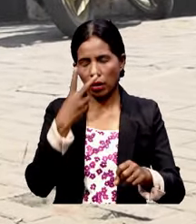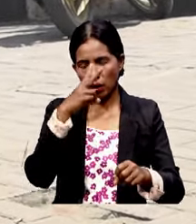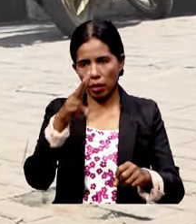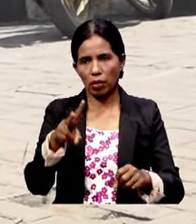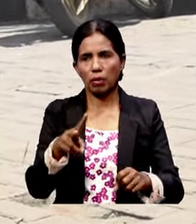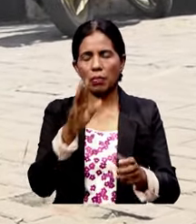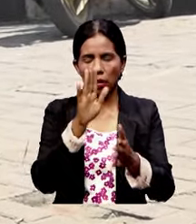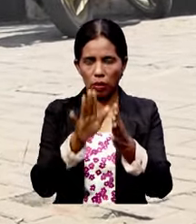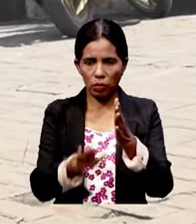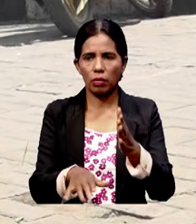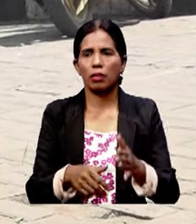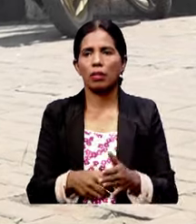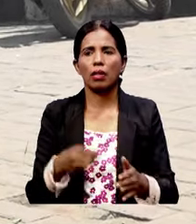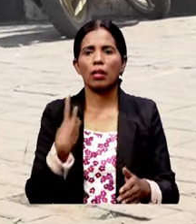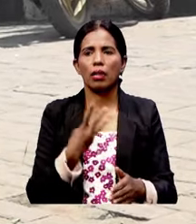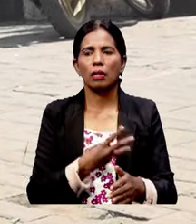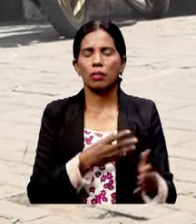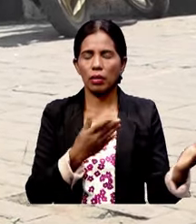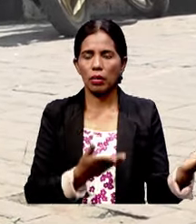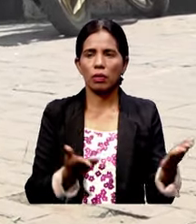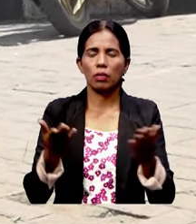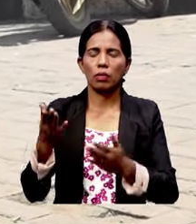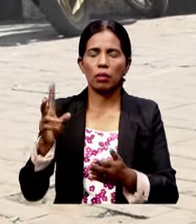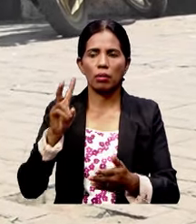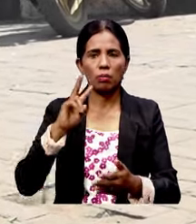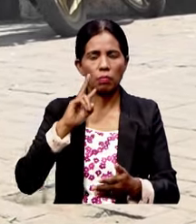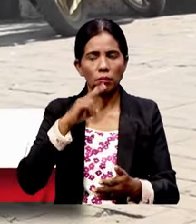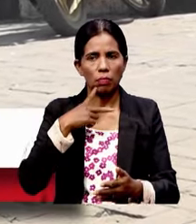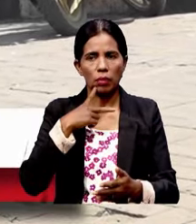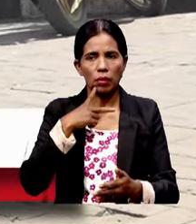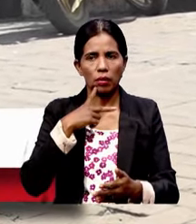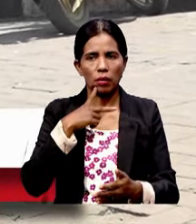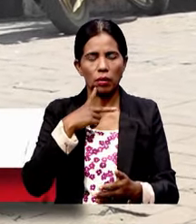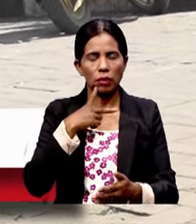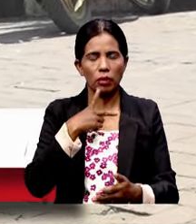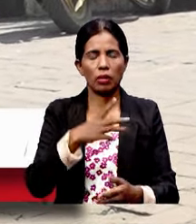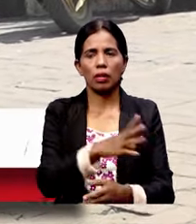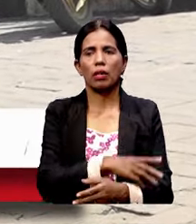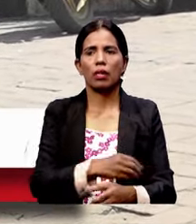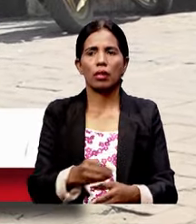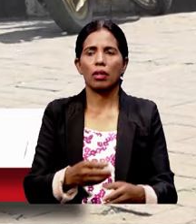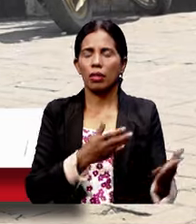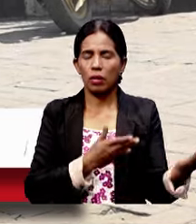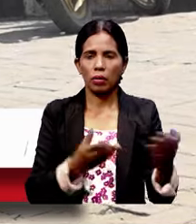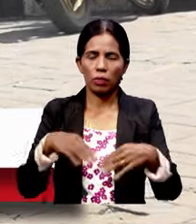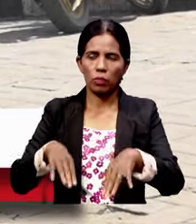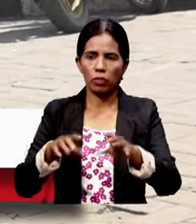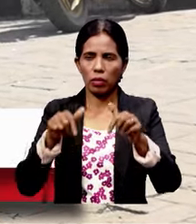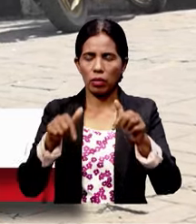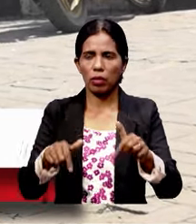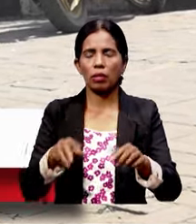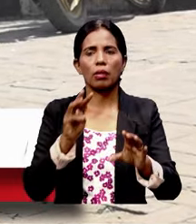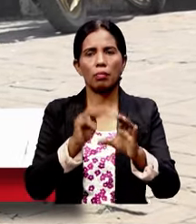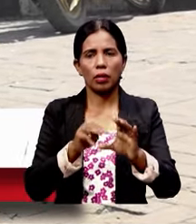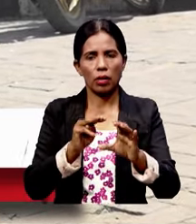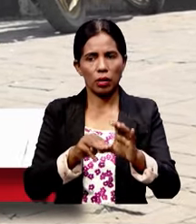tuni tuamba ami sira velori modo hansa ke no refrenata hansira ne be mak lori mai fani ha